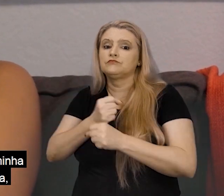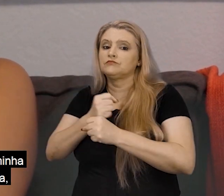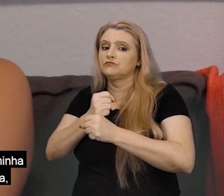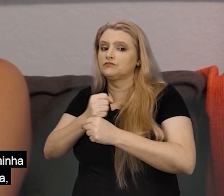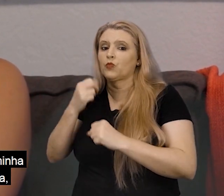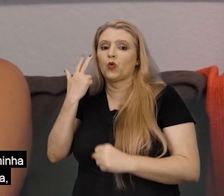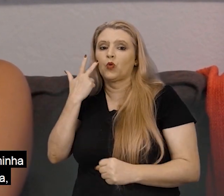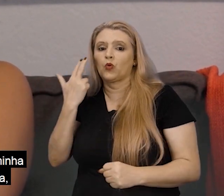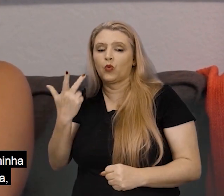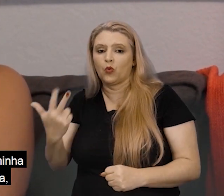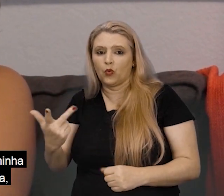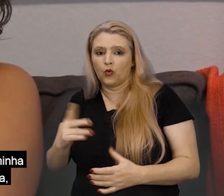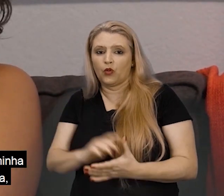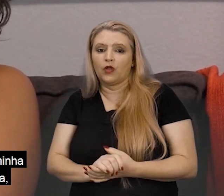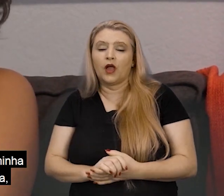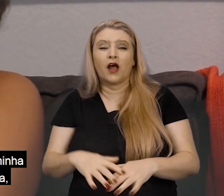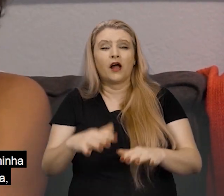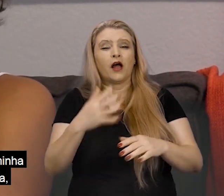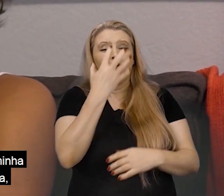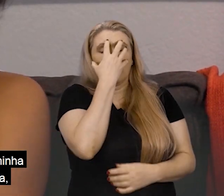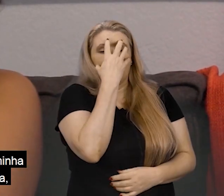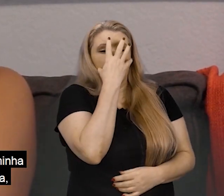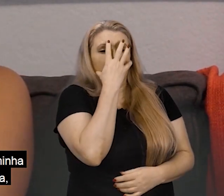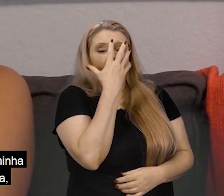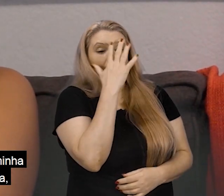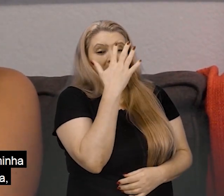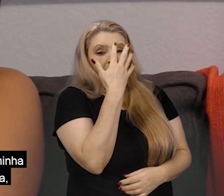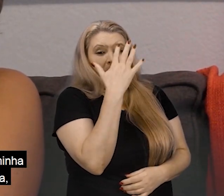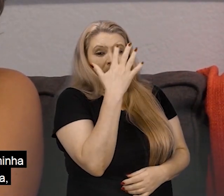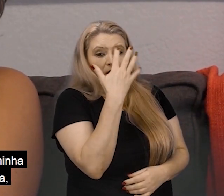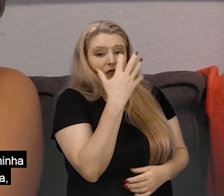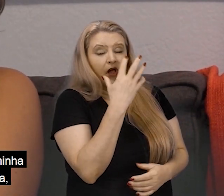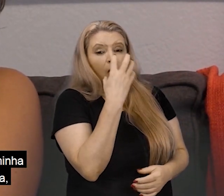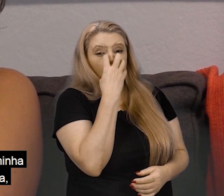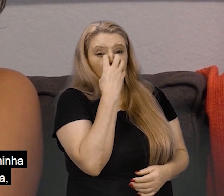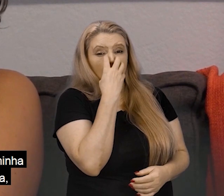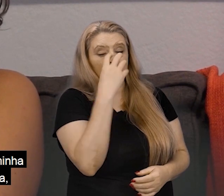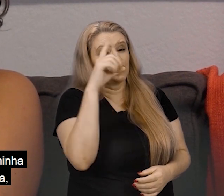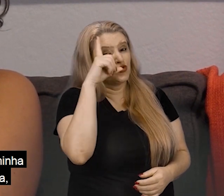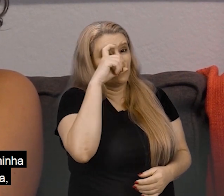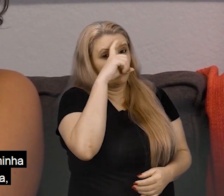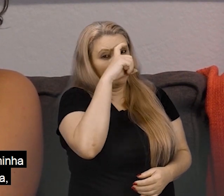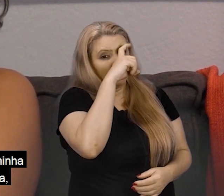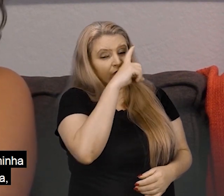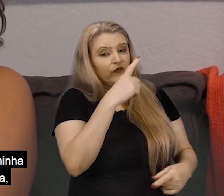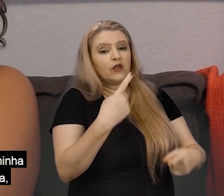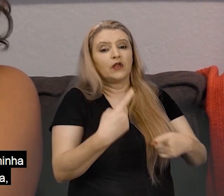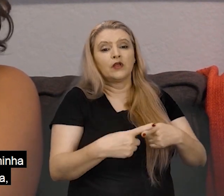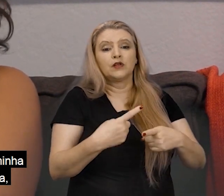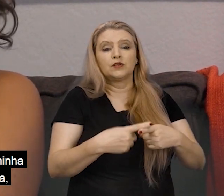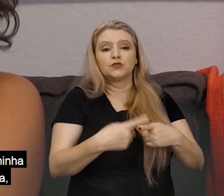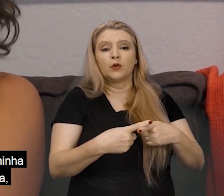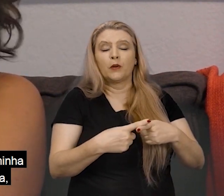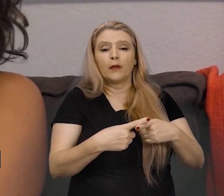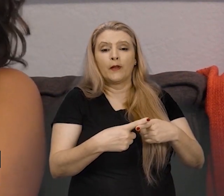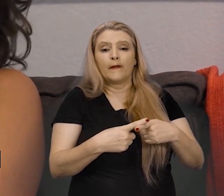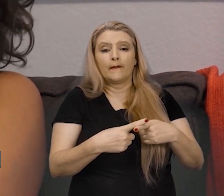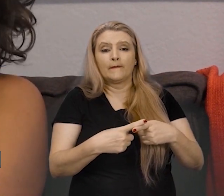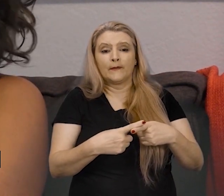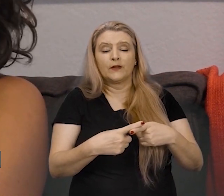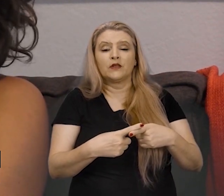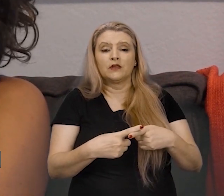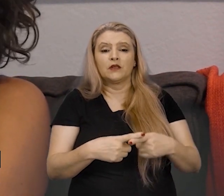mais adequado para um cão. Então, toda a minha circulação no carnaval, ela é feita pela bengala e